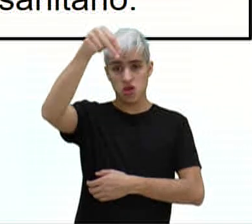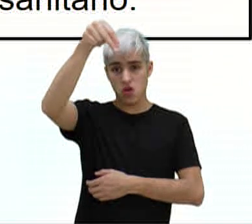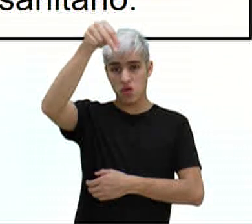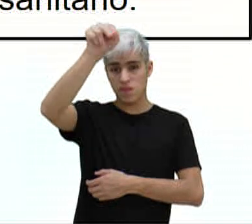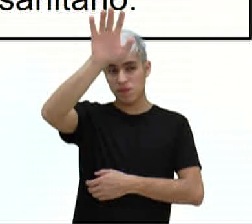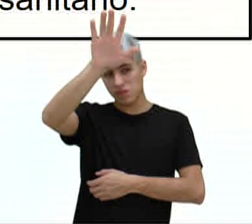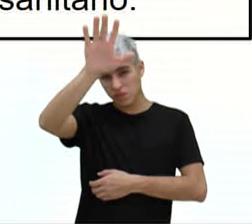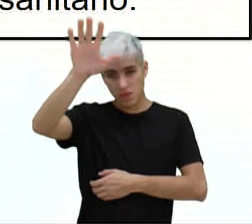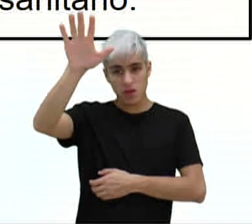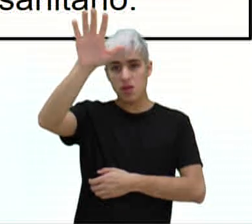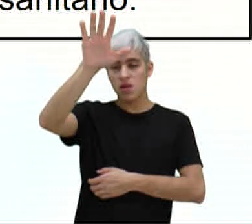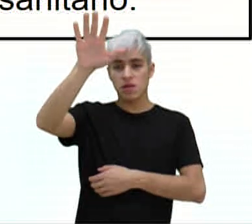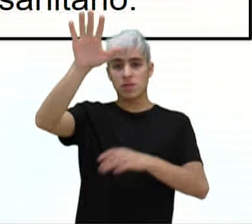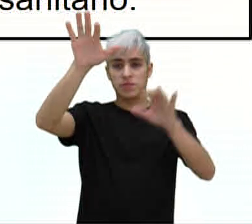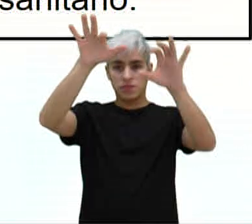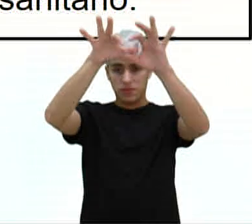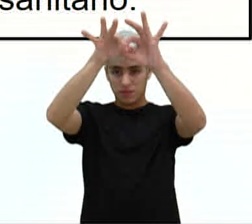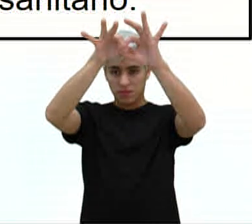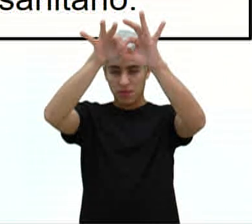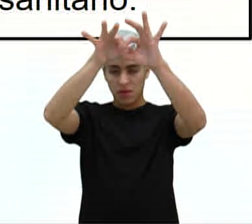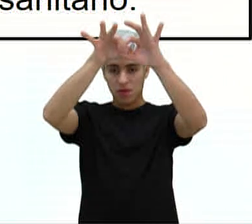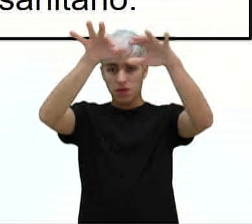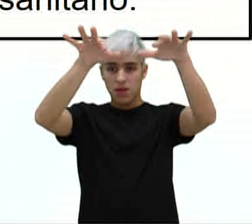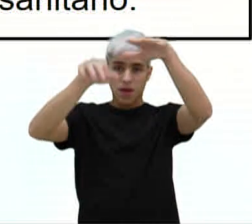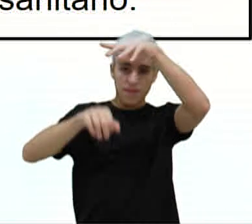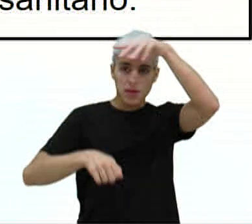região que compreende aqui a Amazônia,